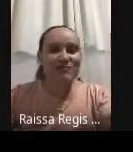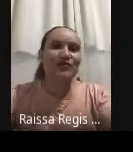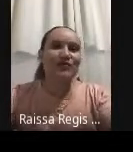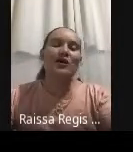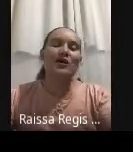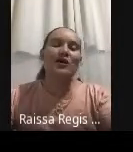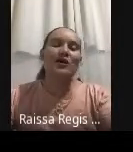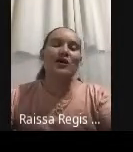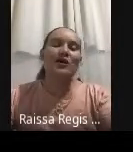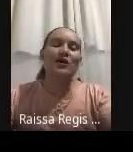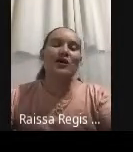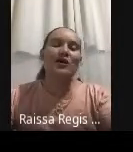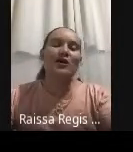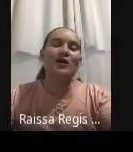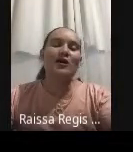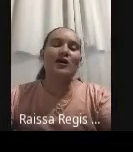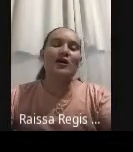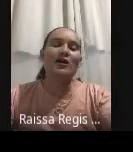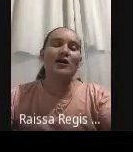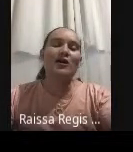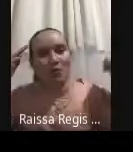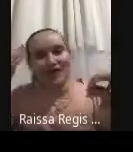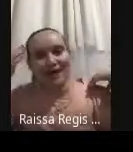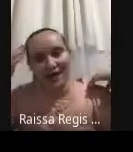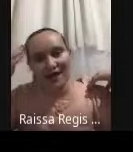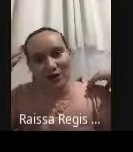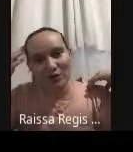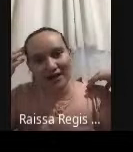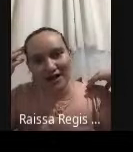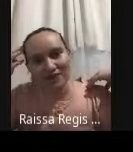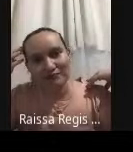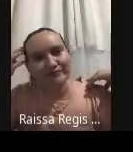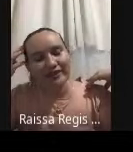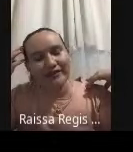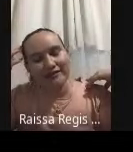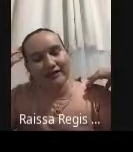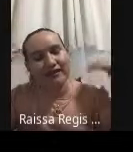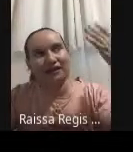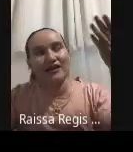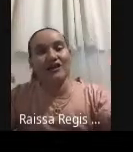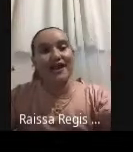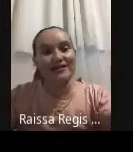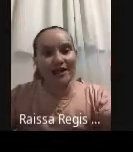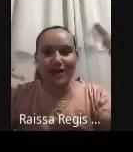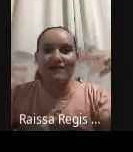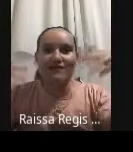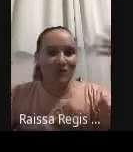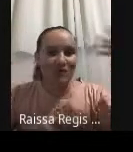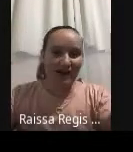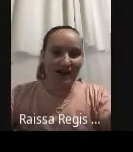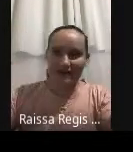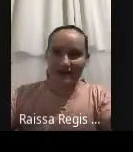mesma forma, os seres humanos, para eles se comunicarem, eles se comunicavam através de desenhos, né, da